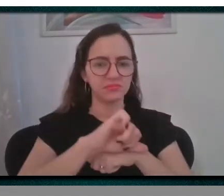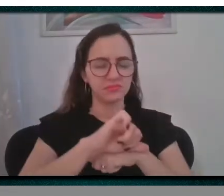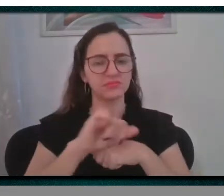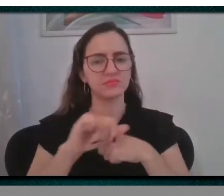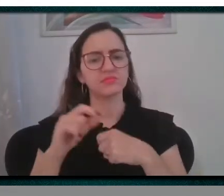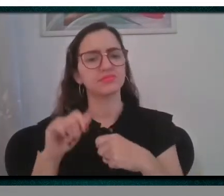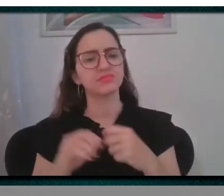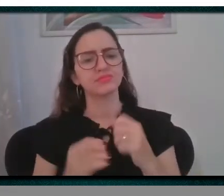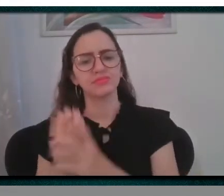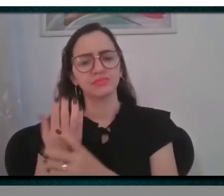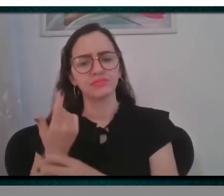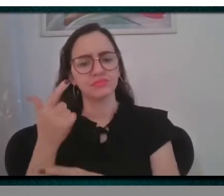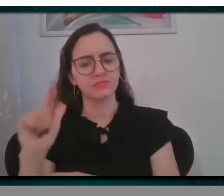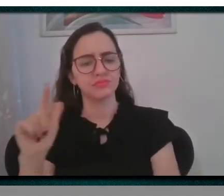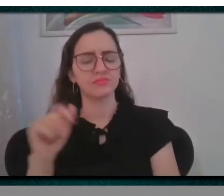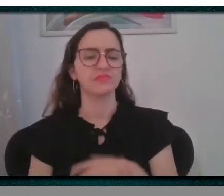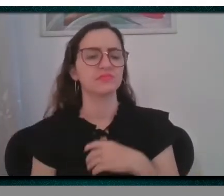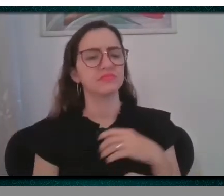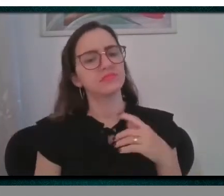F-.